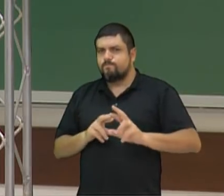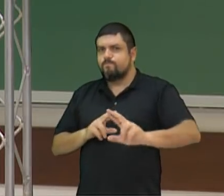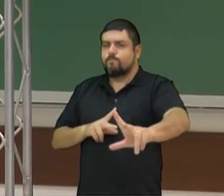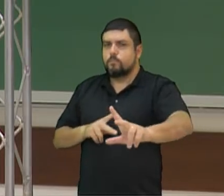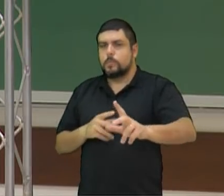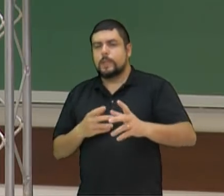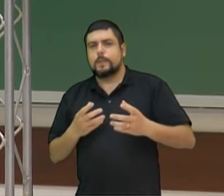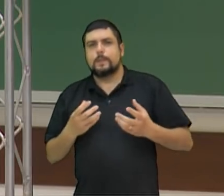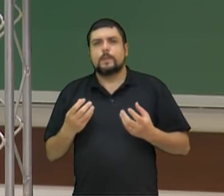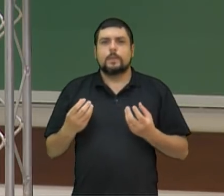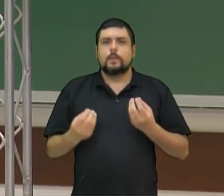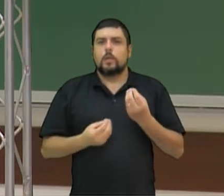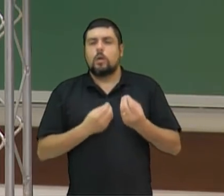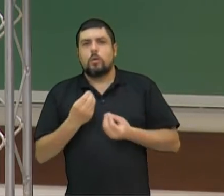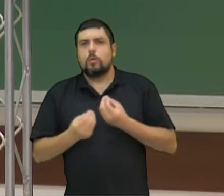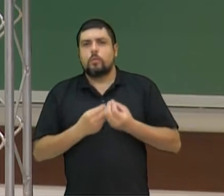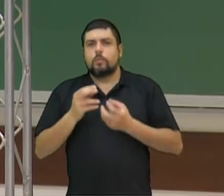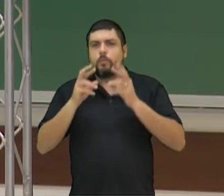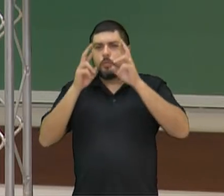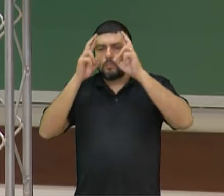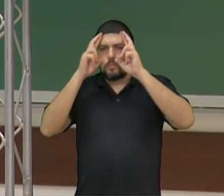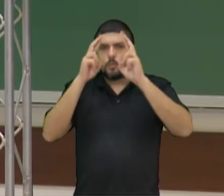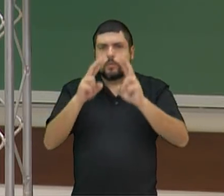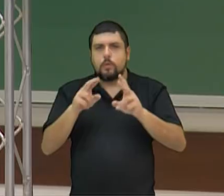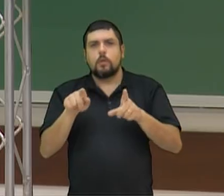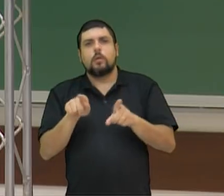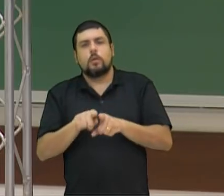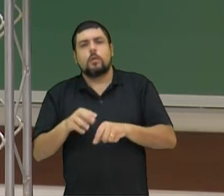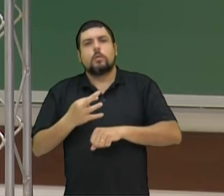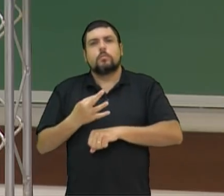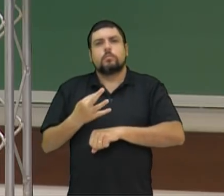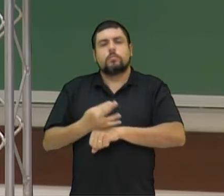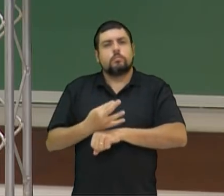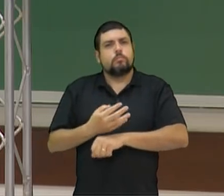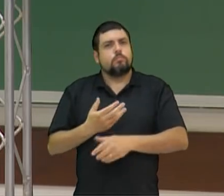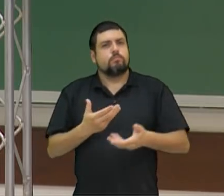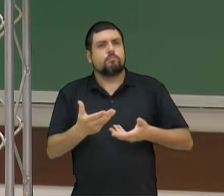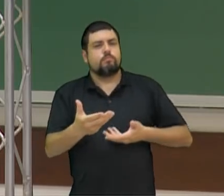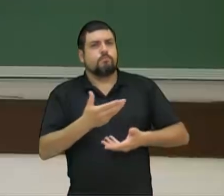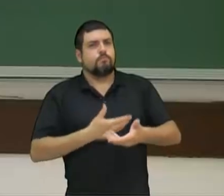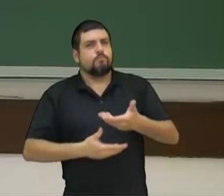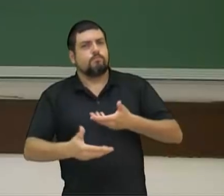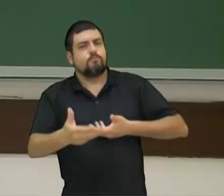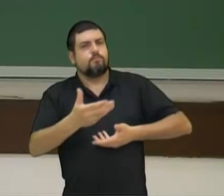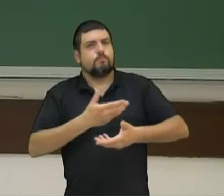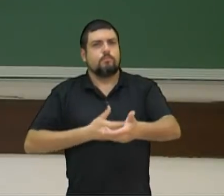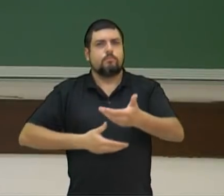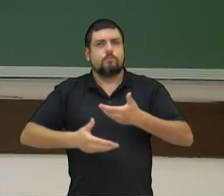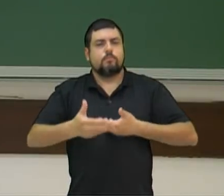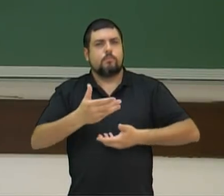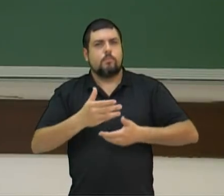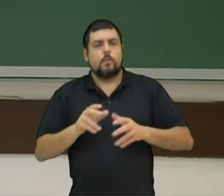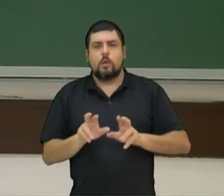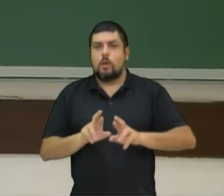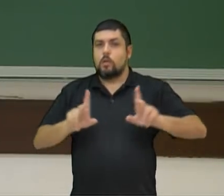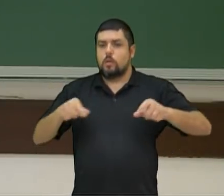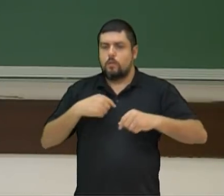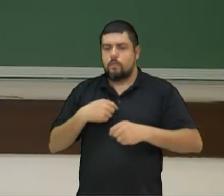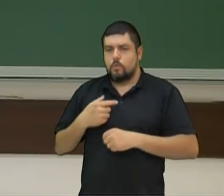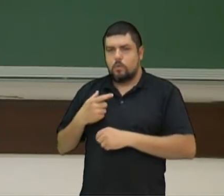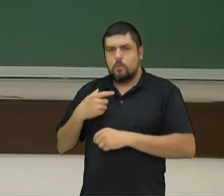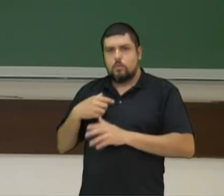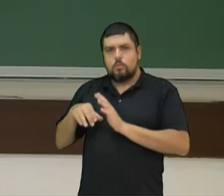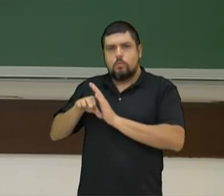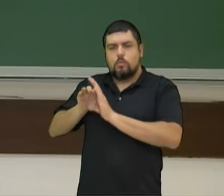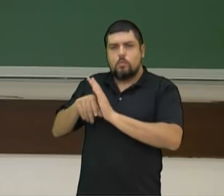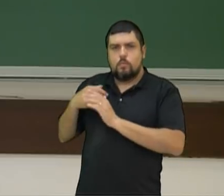essas diferenças e respeitando e tendo tolerância àquilo que é diferente do que a gente considera como padrão correto ou como